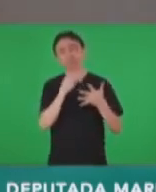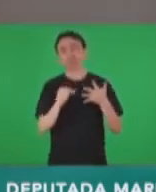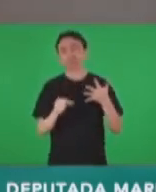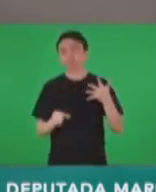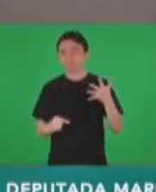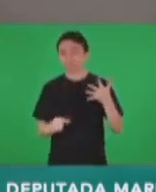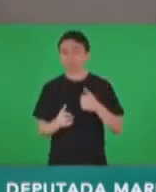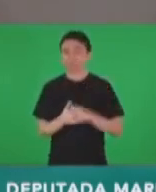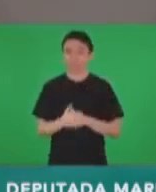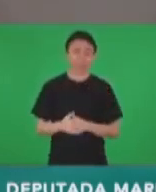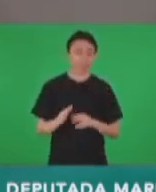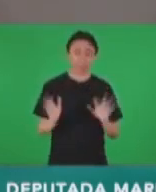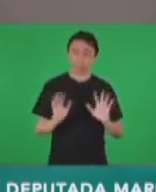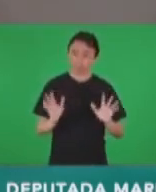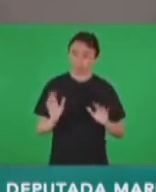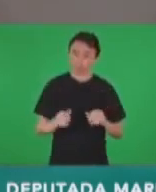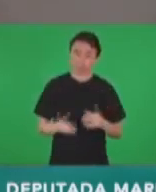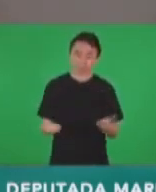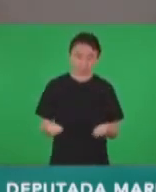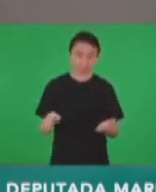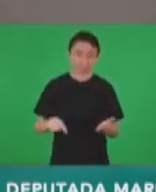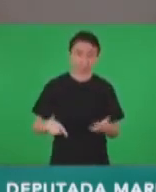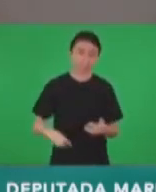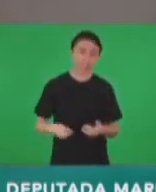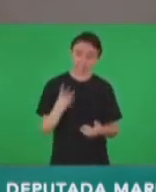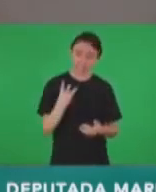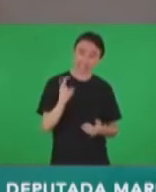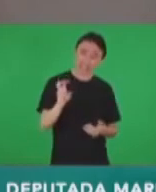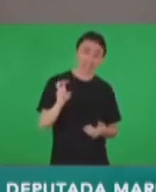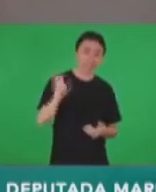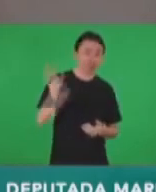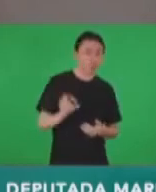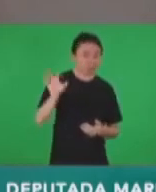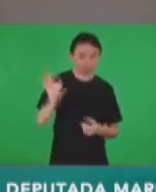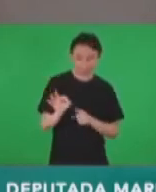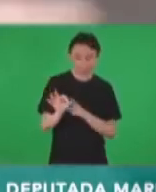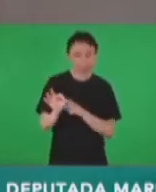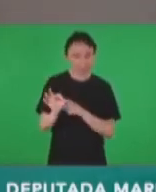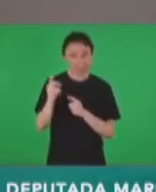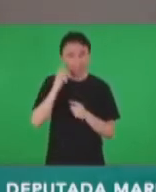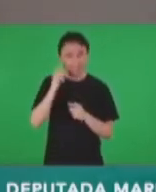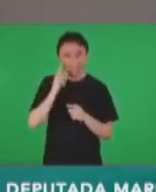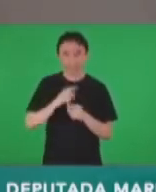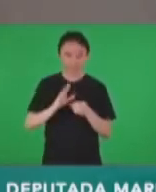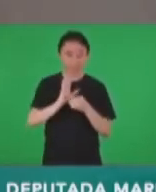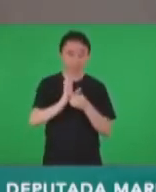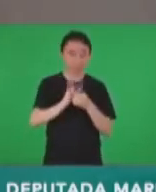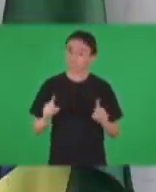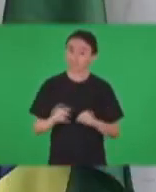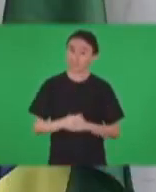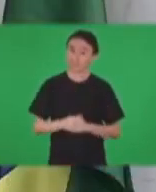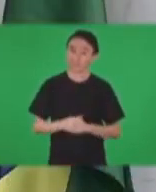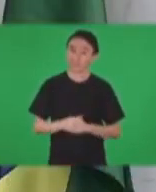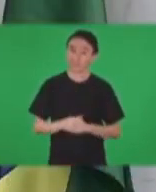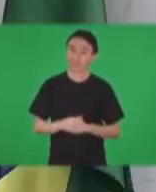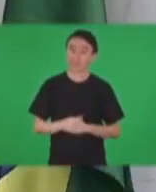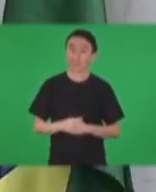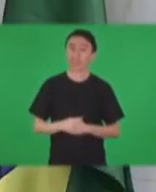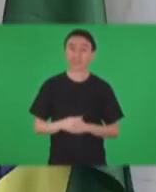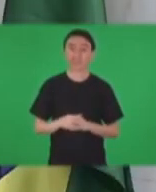não tratado. Não dá para a gente achar que está tudo bem com o nível de perda de água que a gente tem.